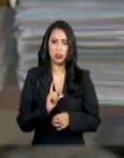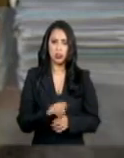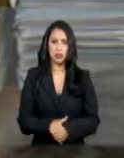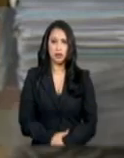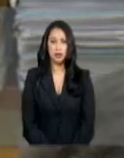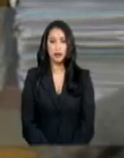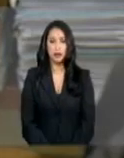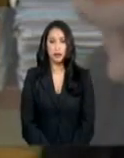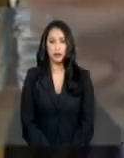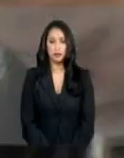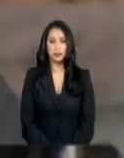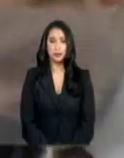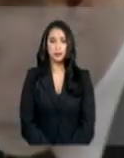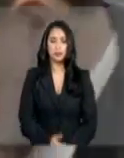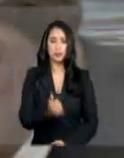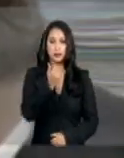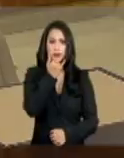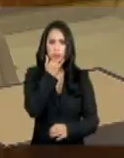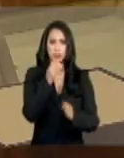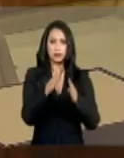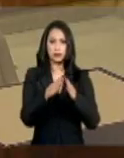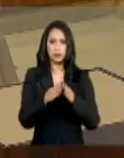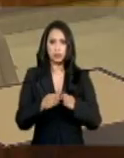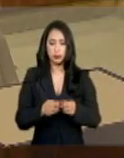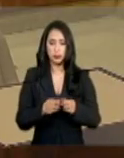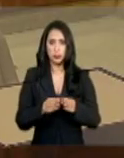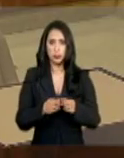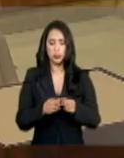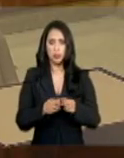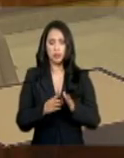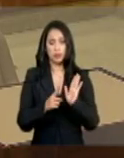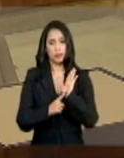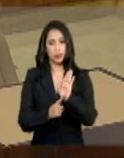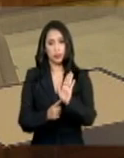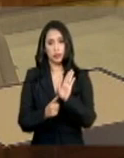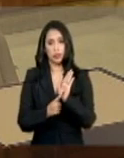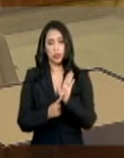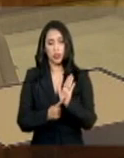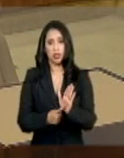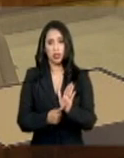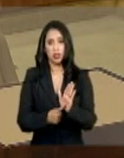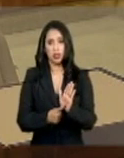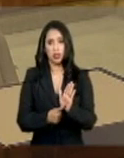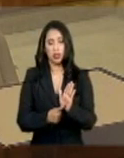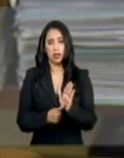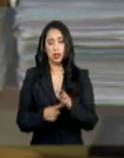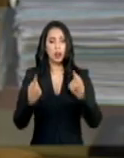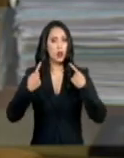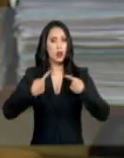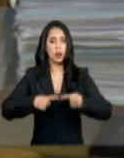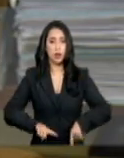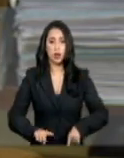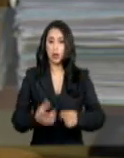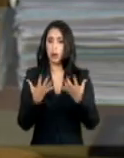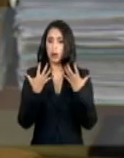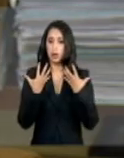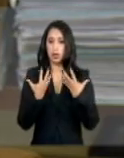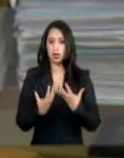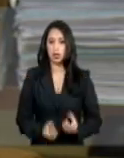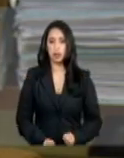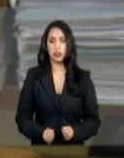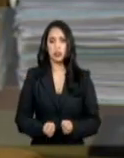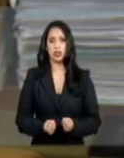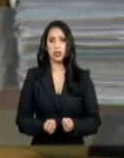peço vênia então senhor presidente respostas para negar provimento ao presente